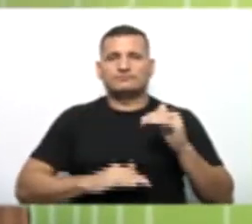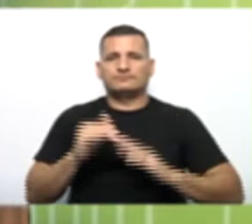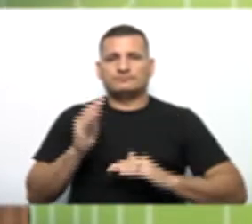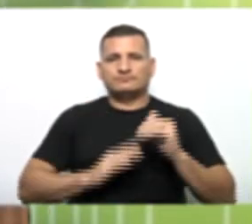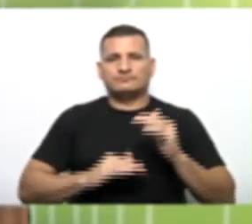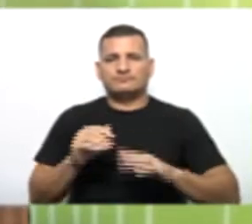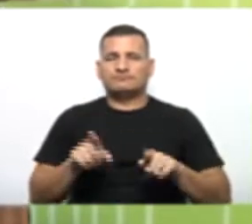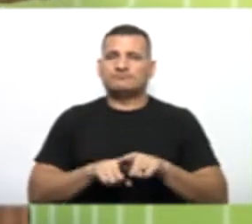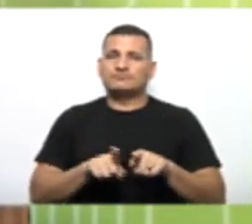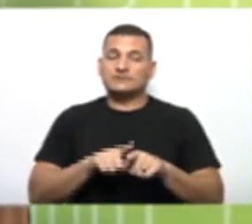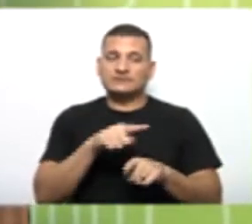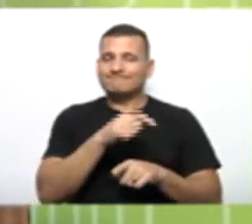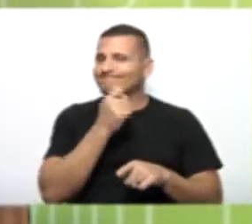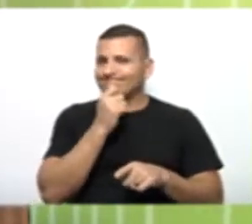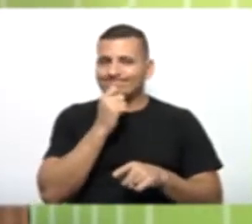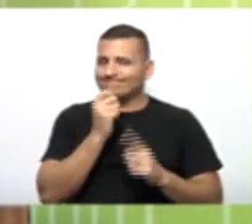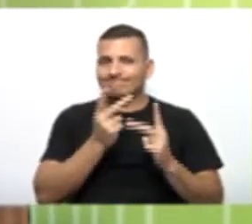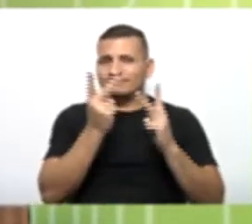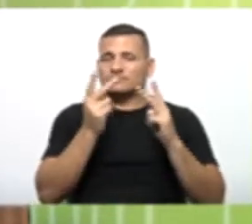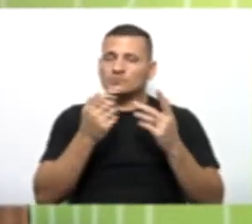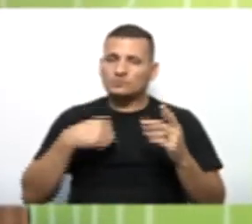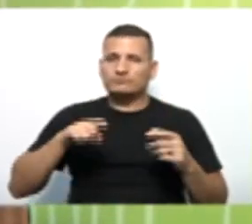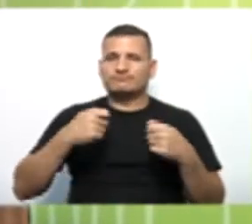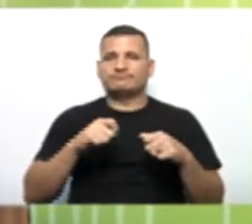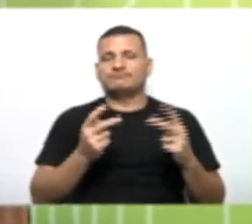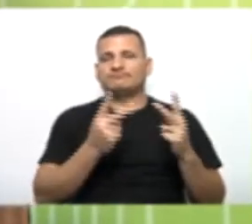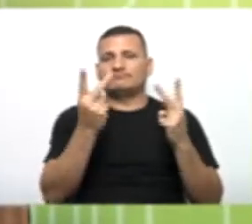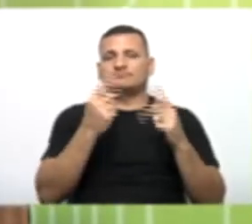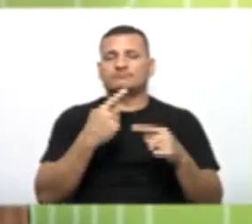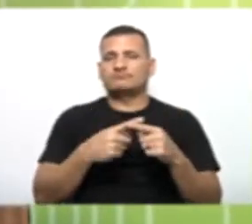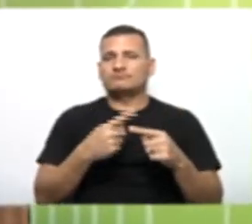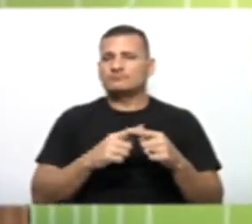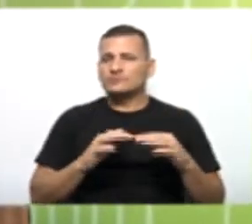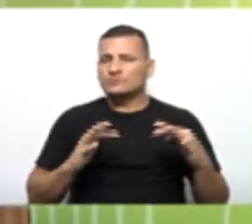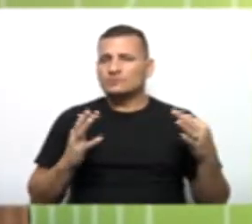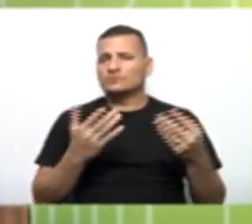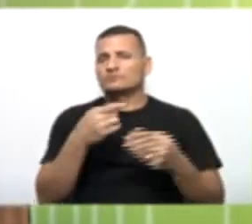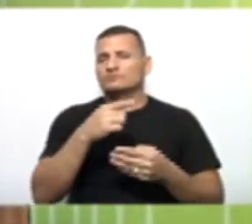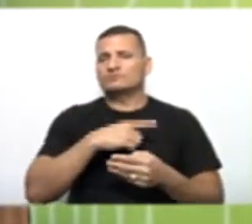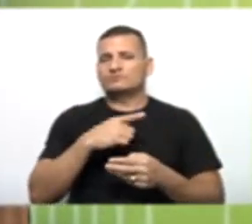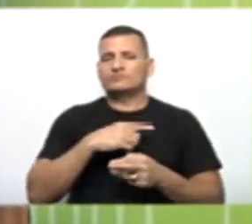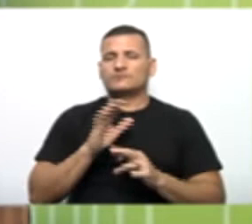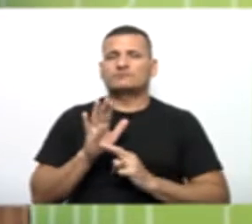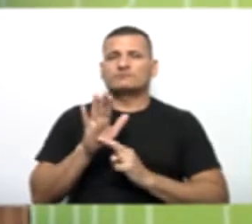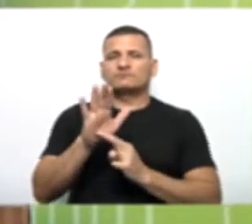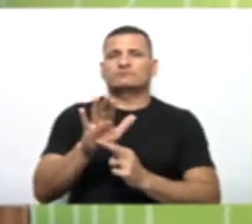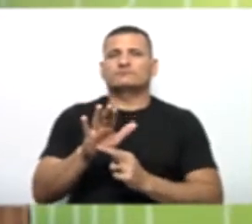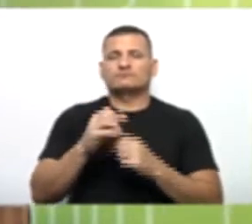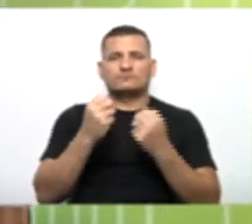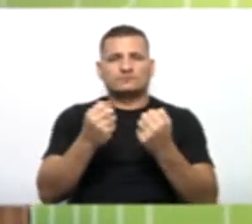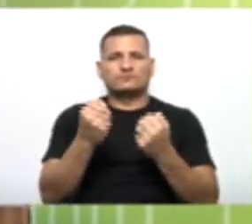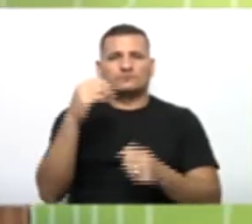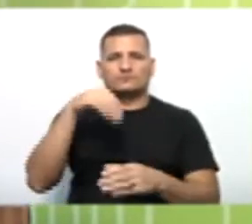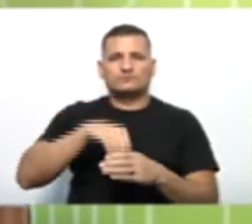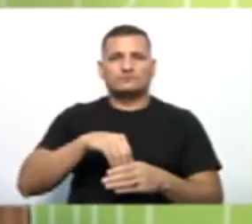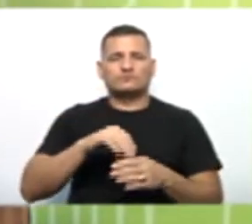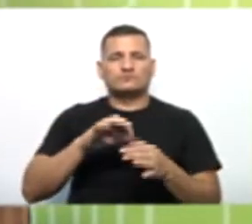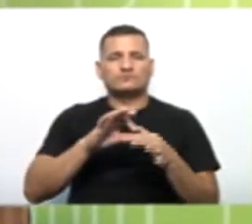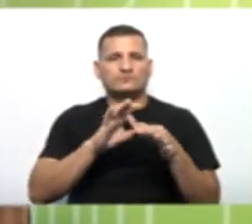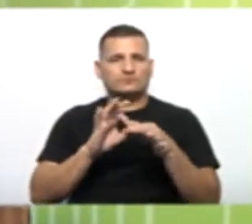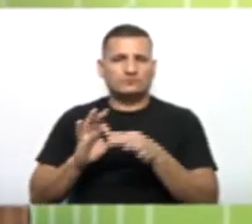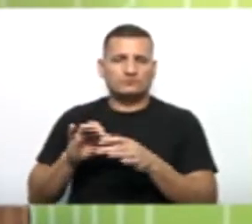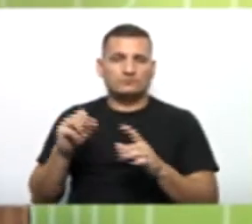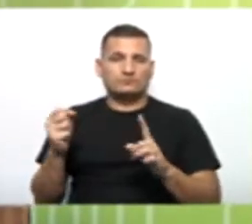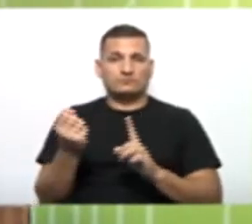né que não são valorizadas hoje para você wesley porque todas elas têm uma representação muito forte no contexto social